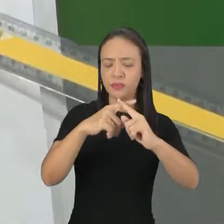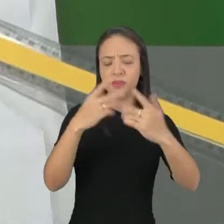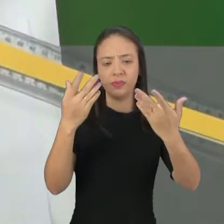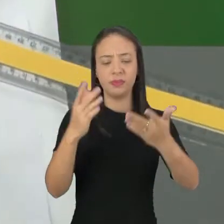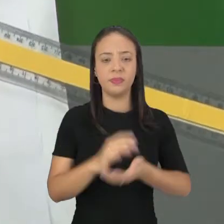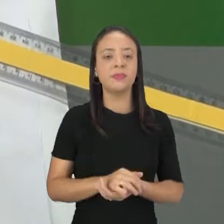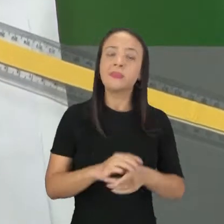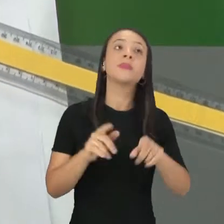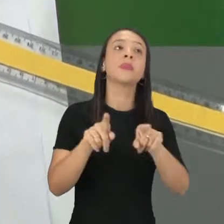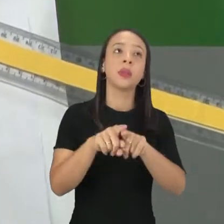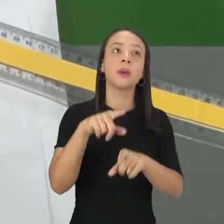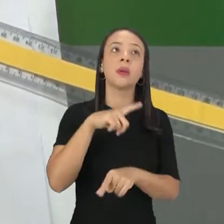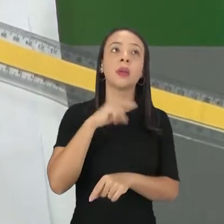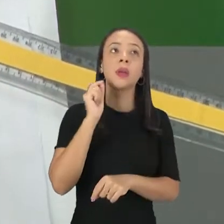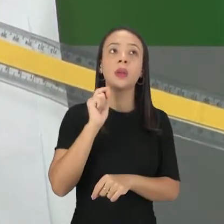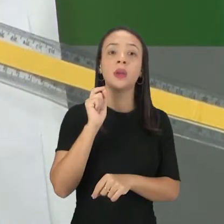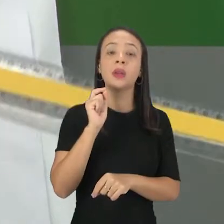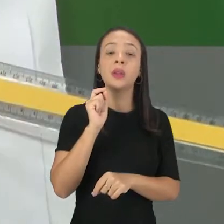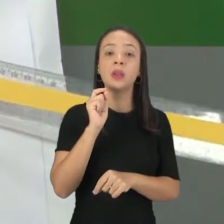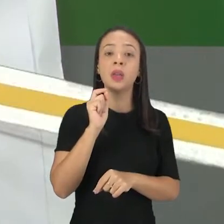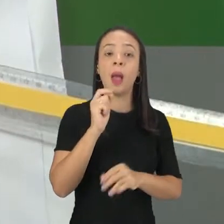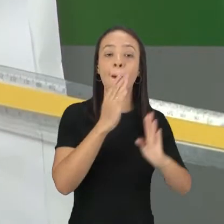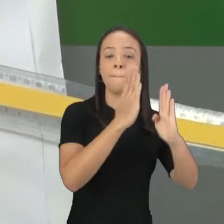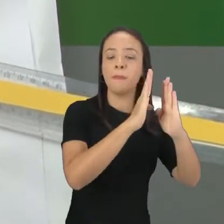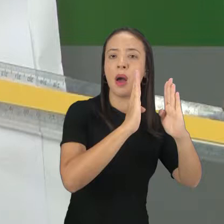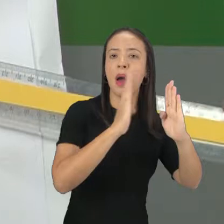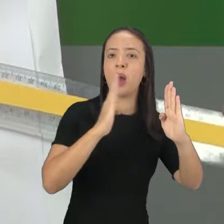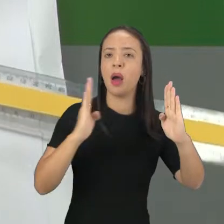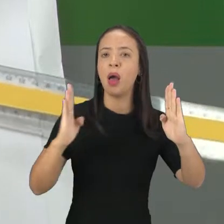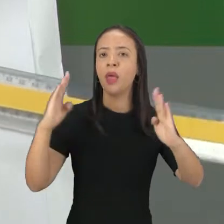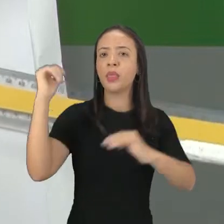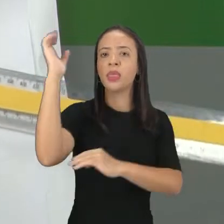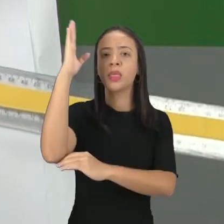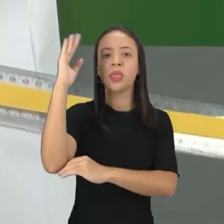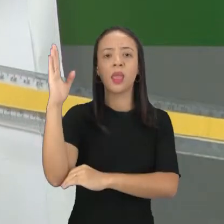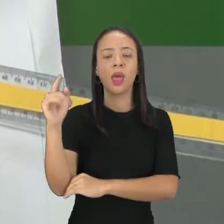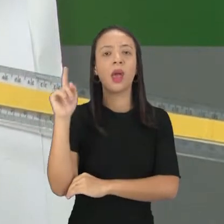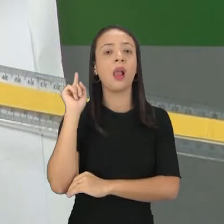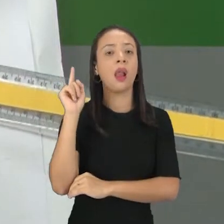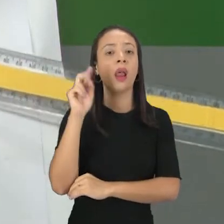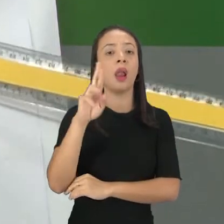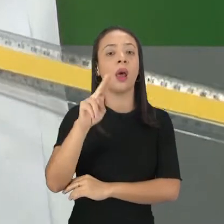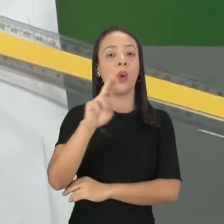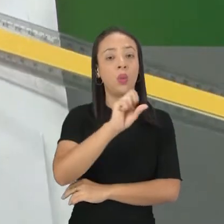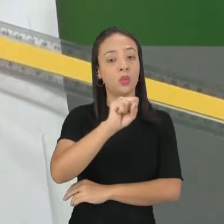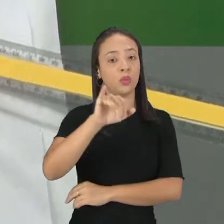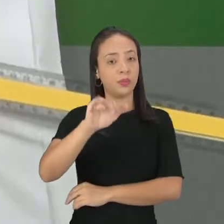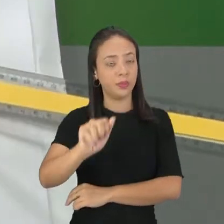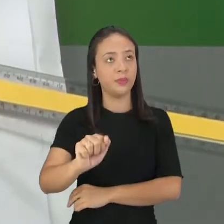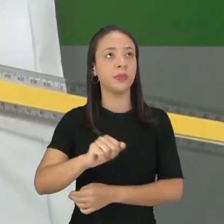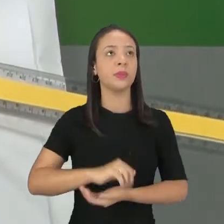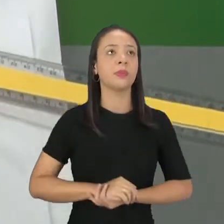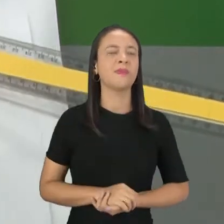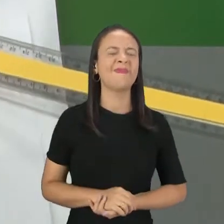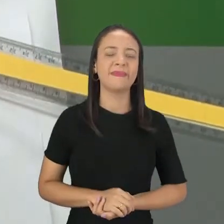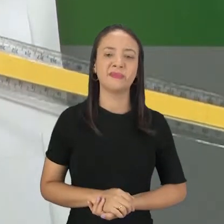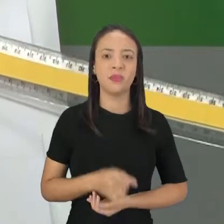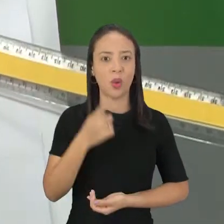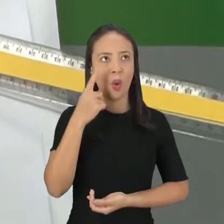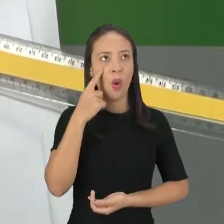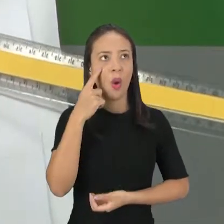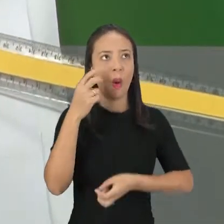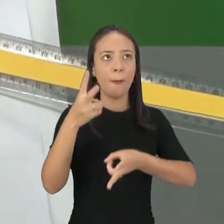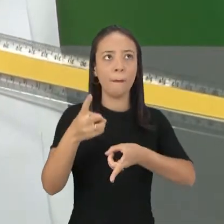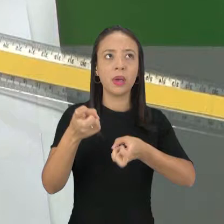E temos aqui a Biblioteca Nacional de Bielorrússia. Olha que interessante. Olhem essa forma, olhem